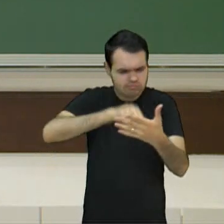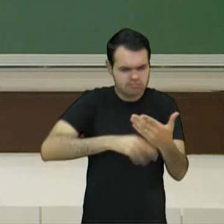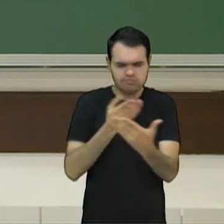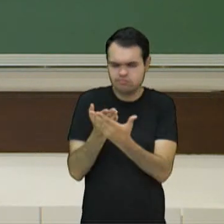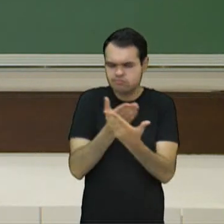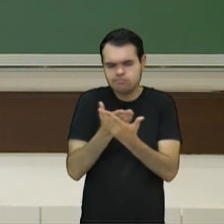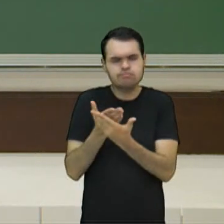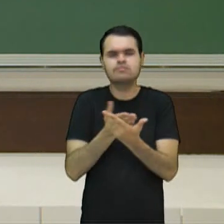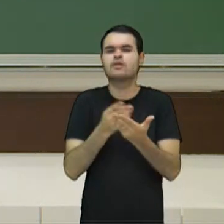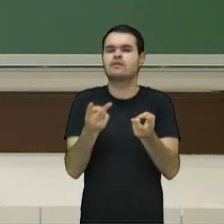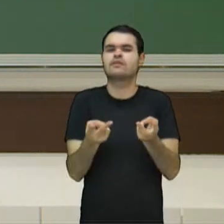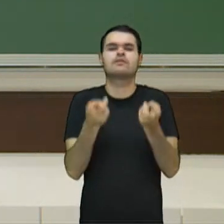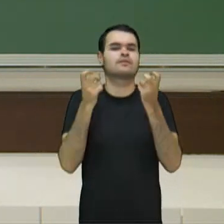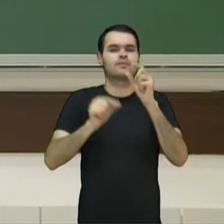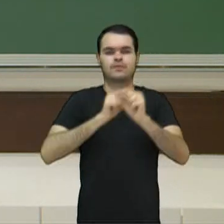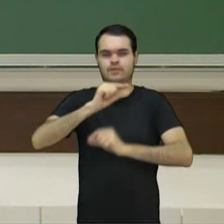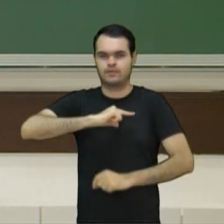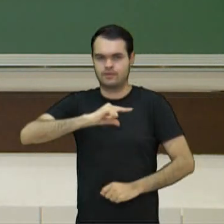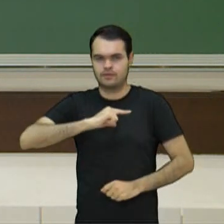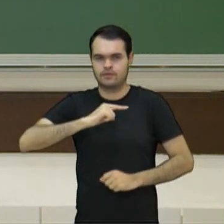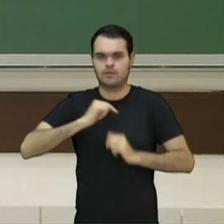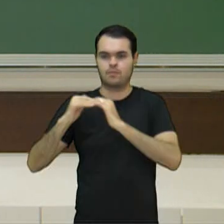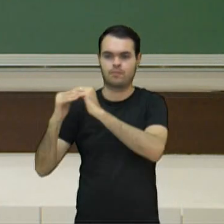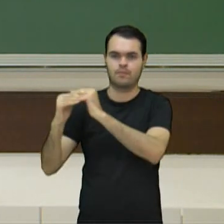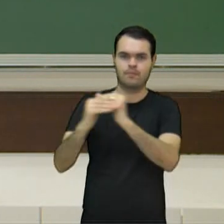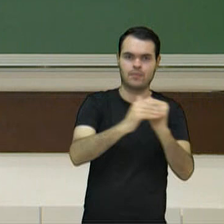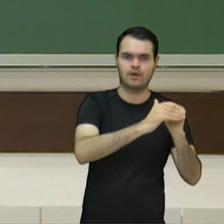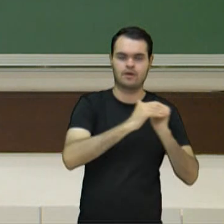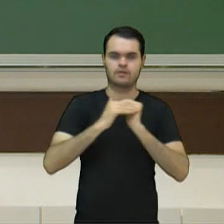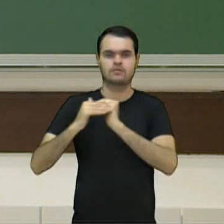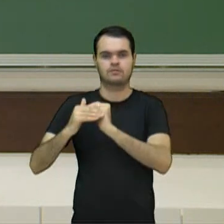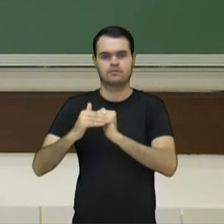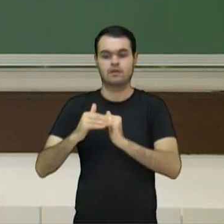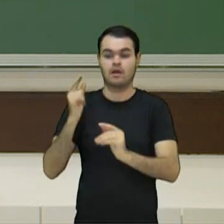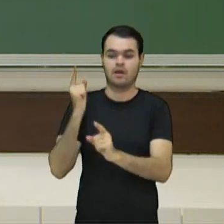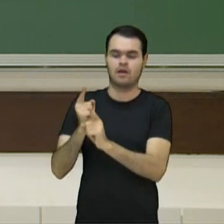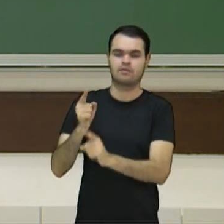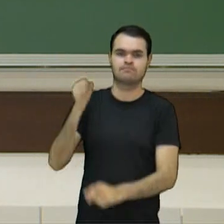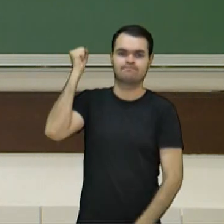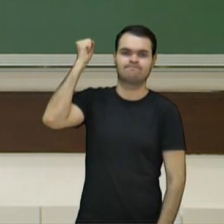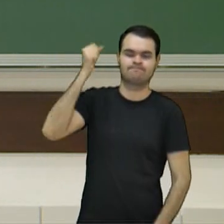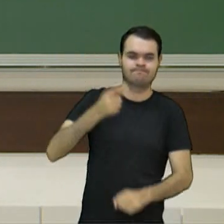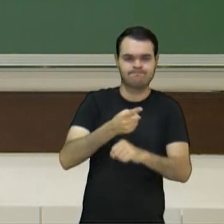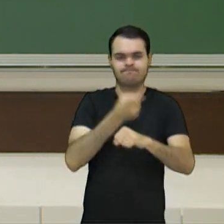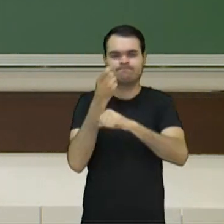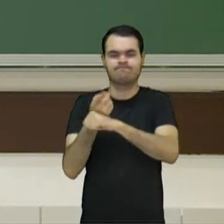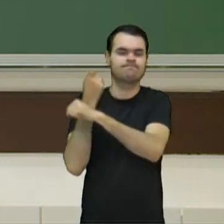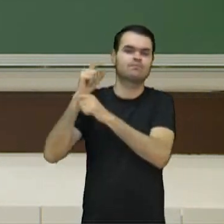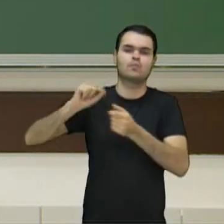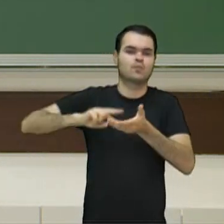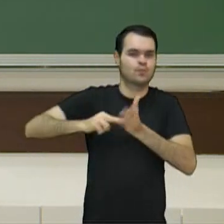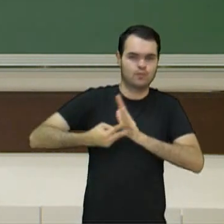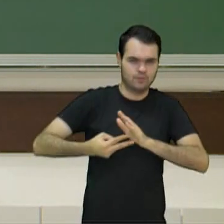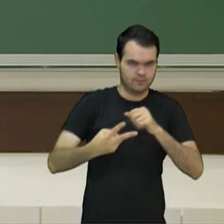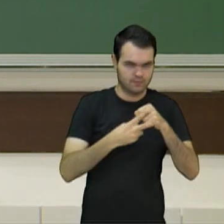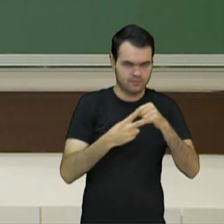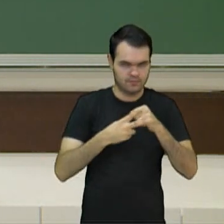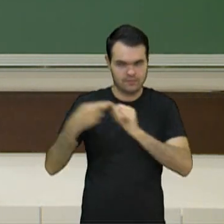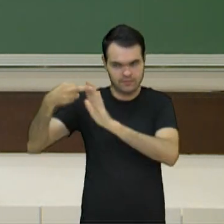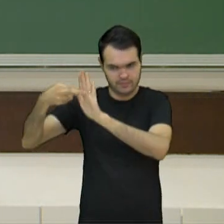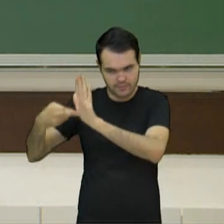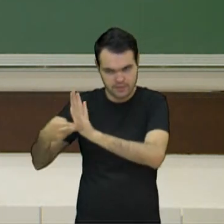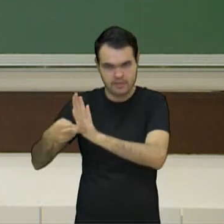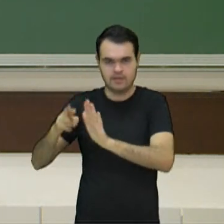estudando, você observa um padrão, né, e consegue identificar o que são verbos regulares e o que são